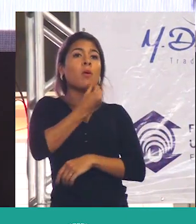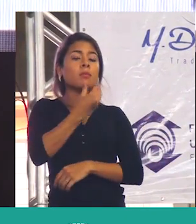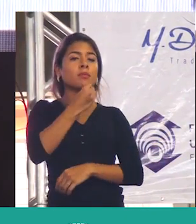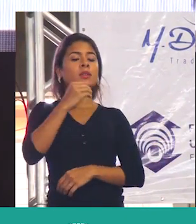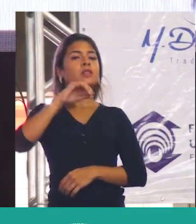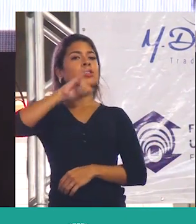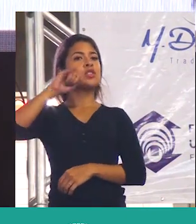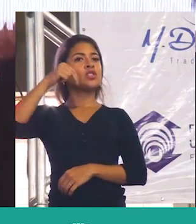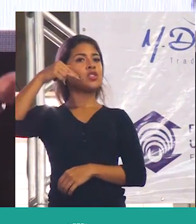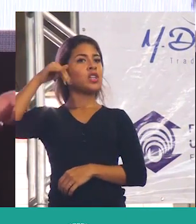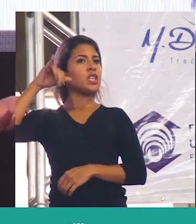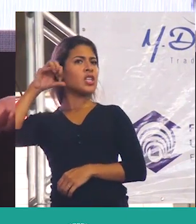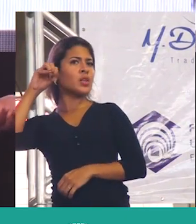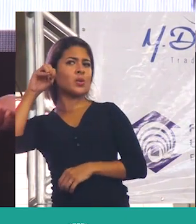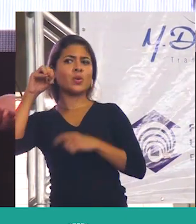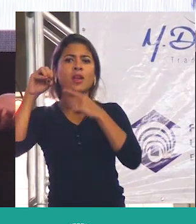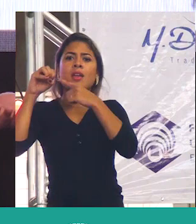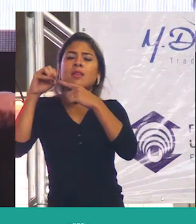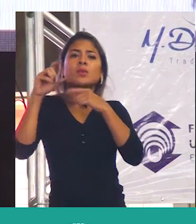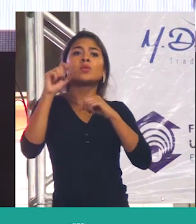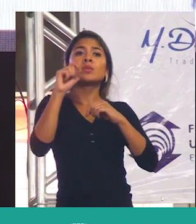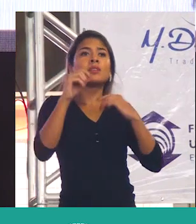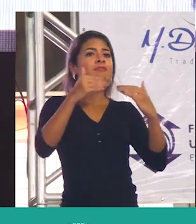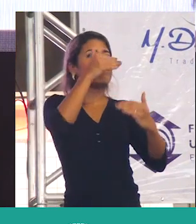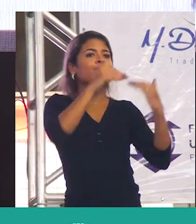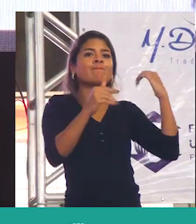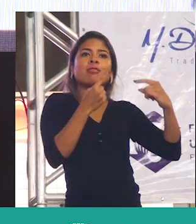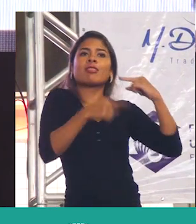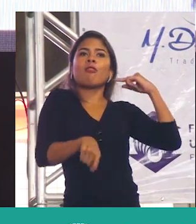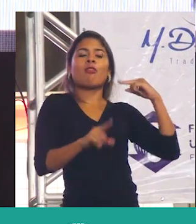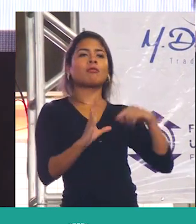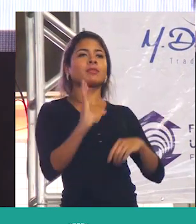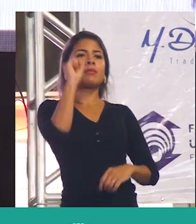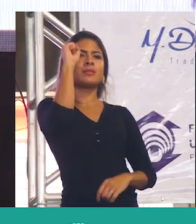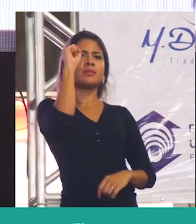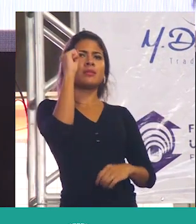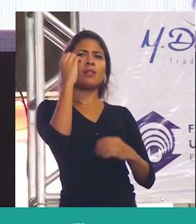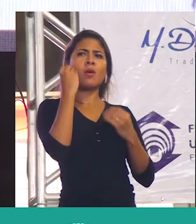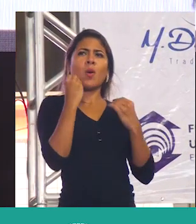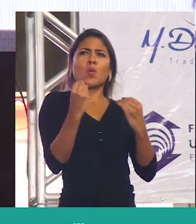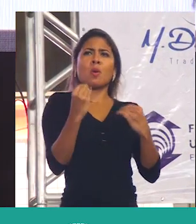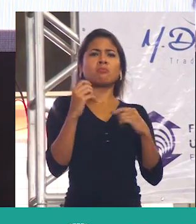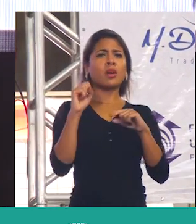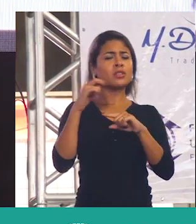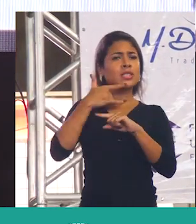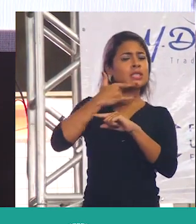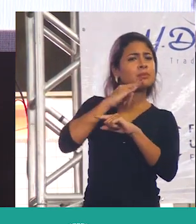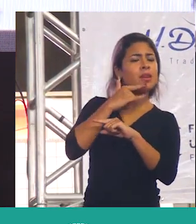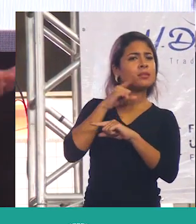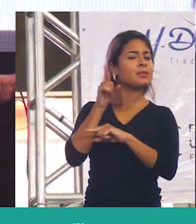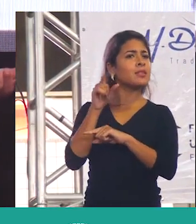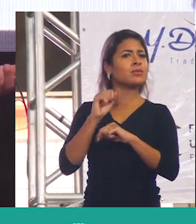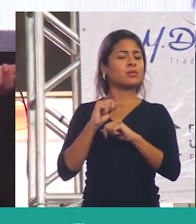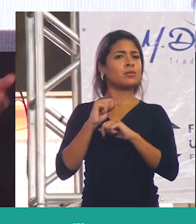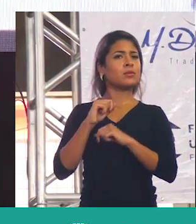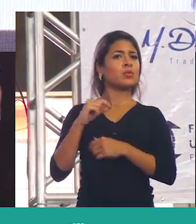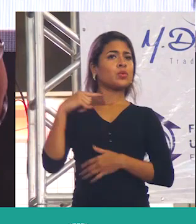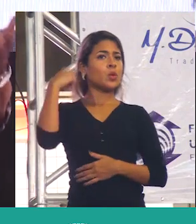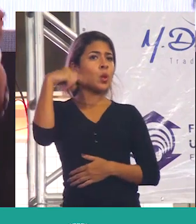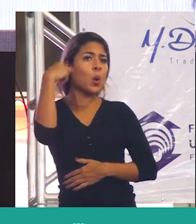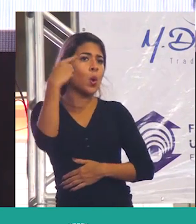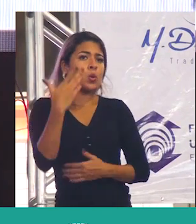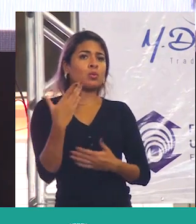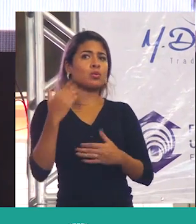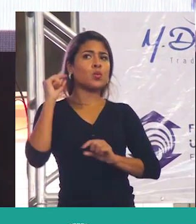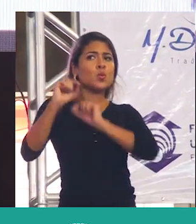tremendo anticomunista. Então, estaria ele bêbado? Ele era um louco? O que é